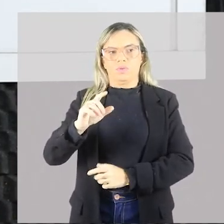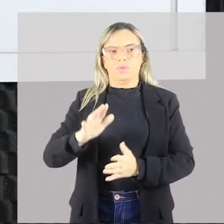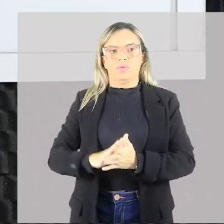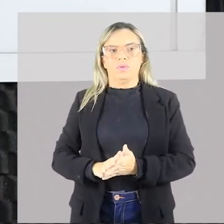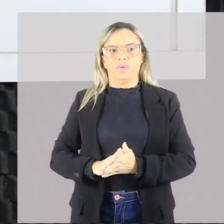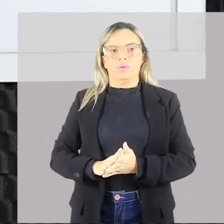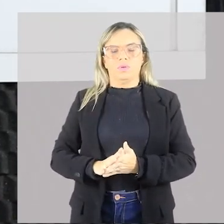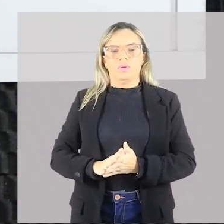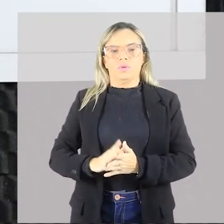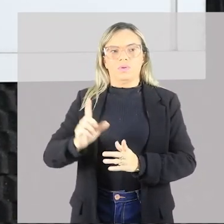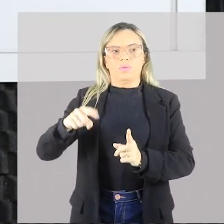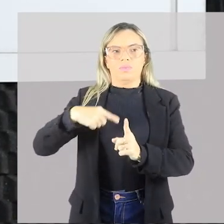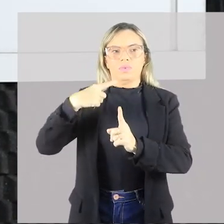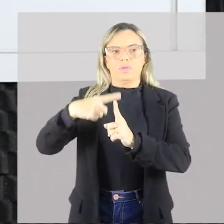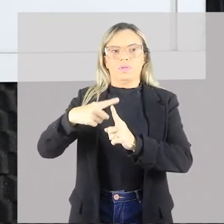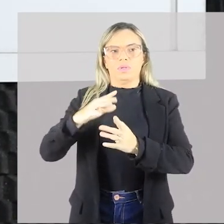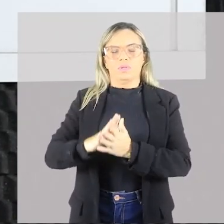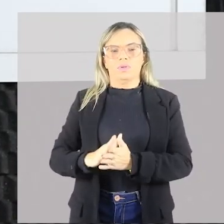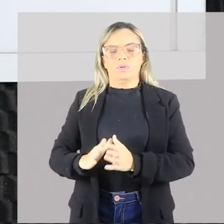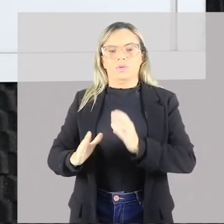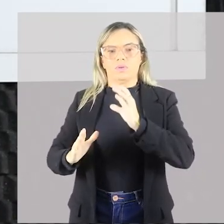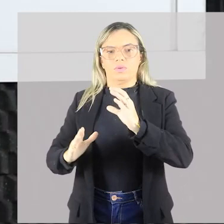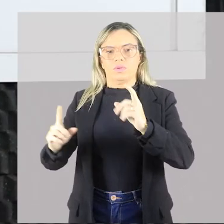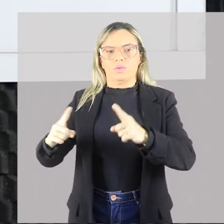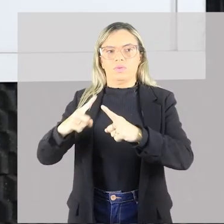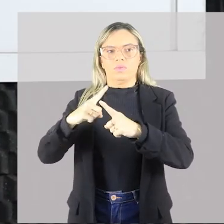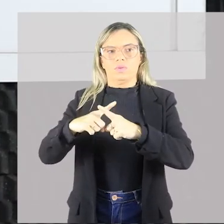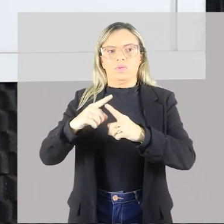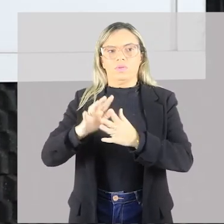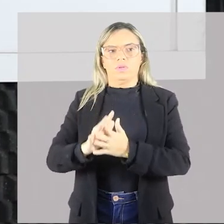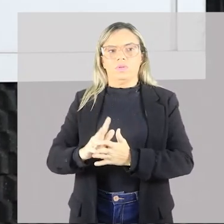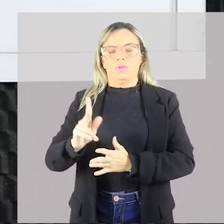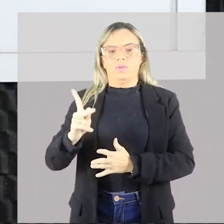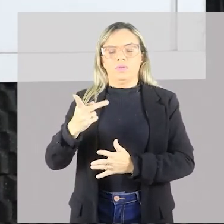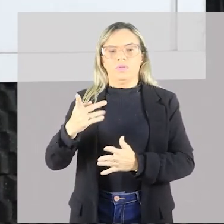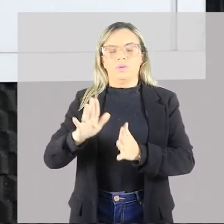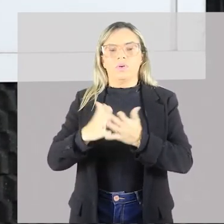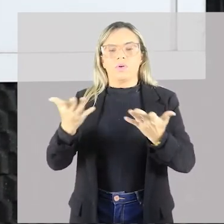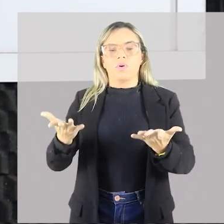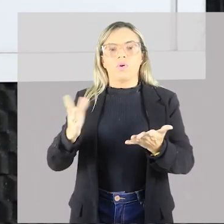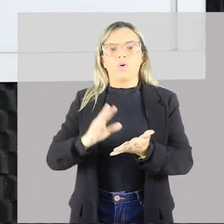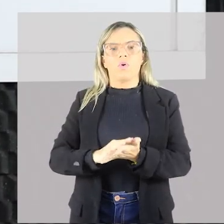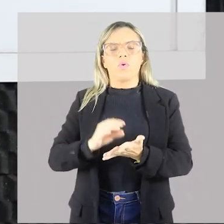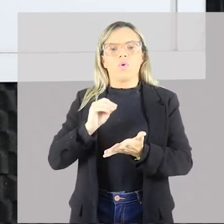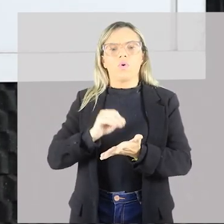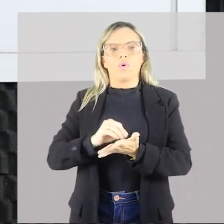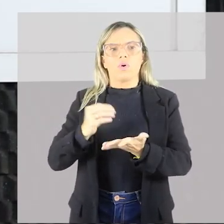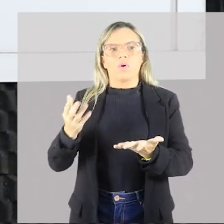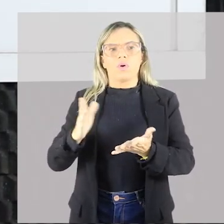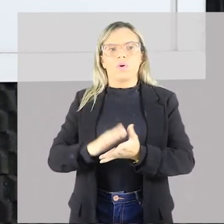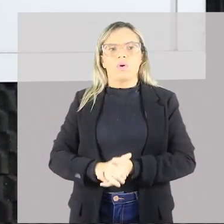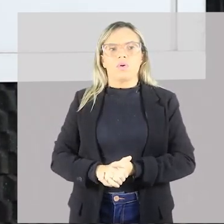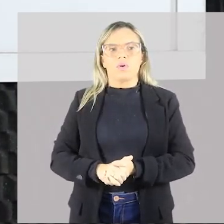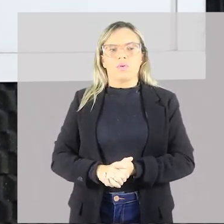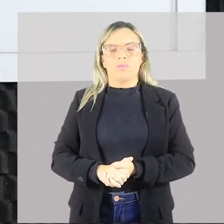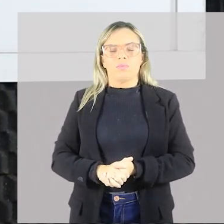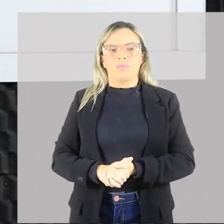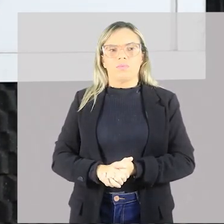o comprimento vezes a altura. Falta quem? Falta multiplicar a largura pela